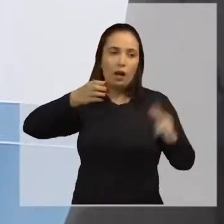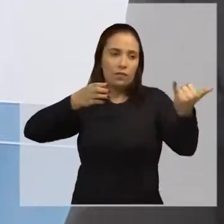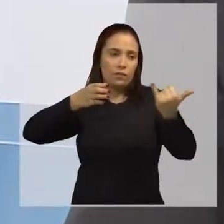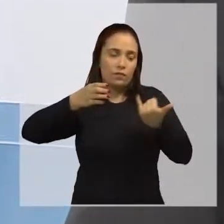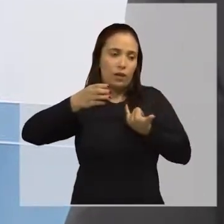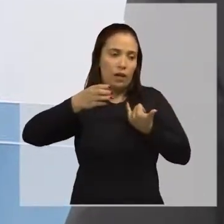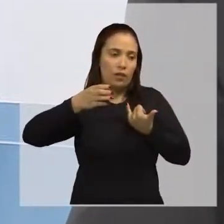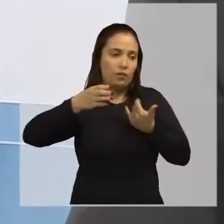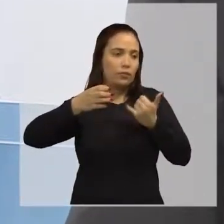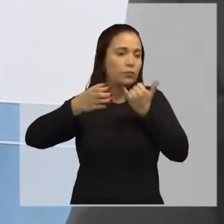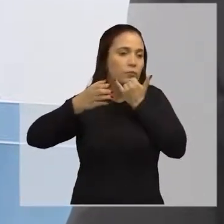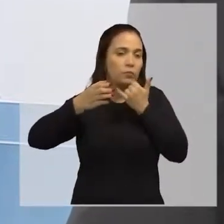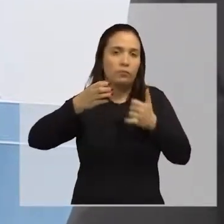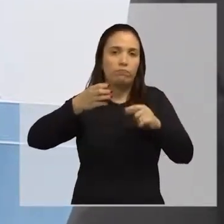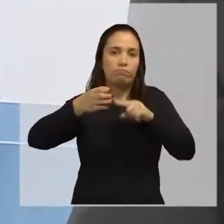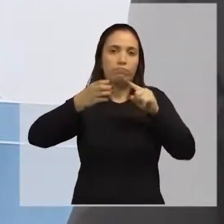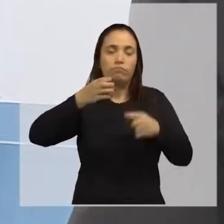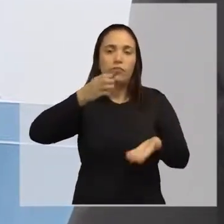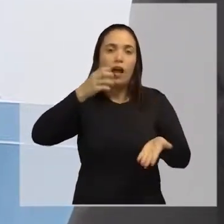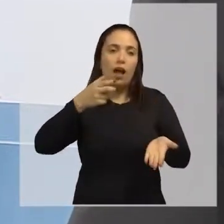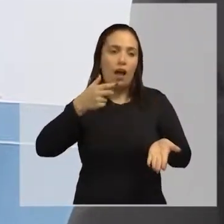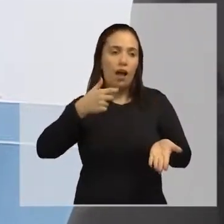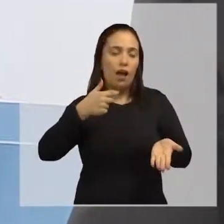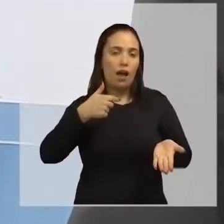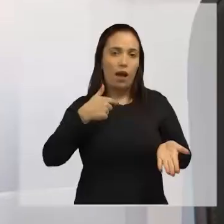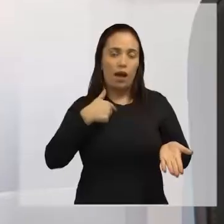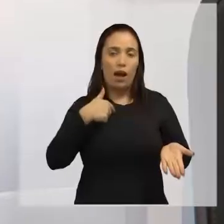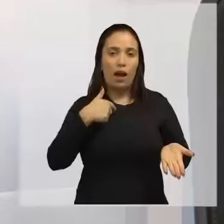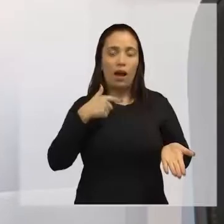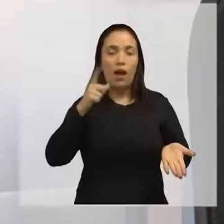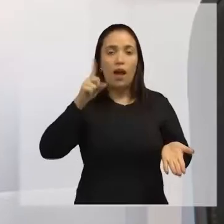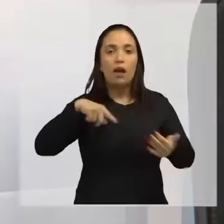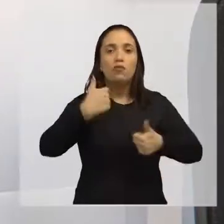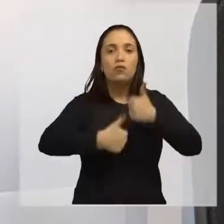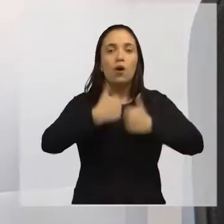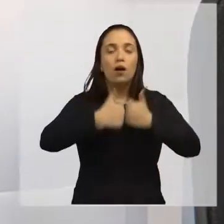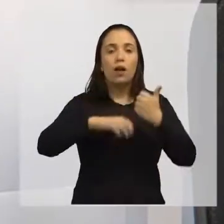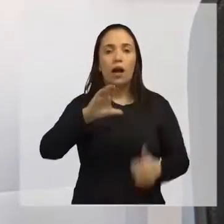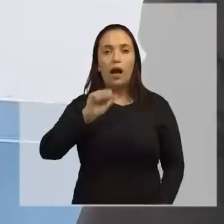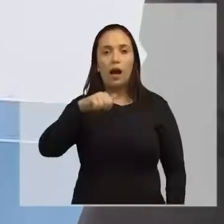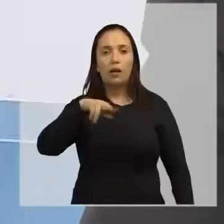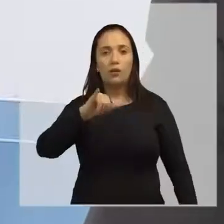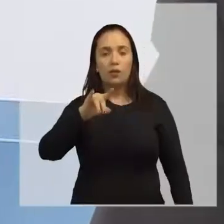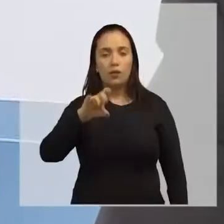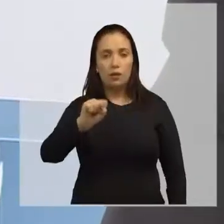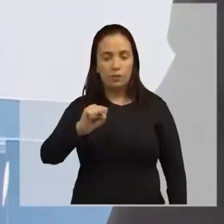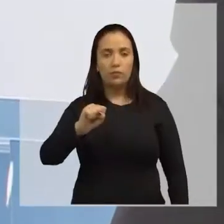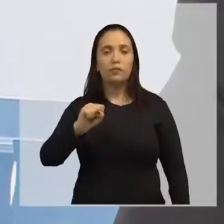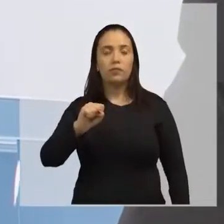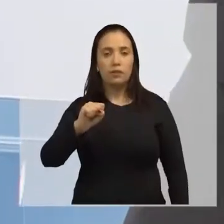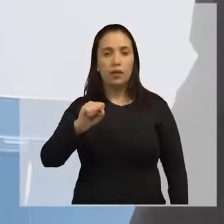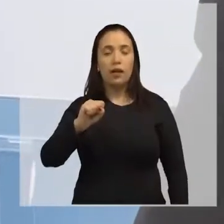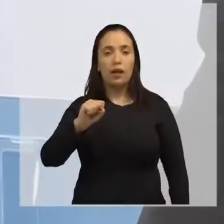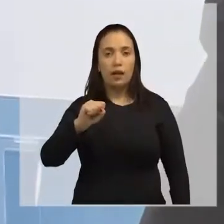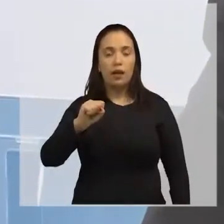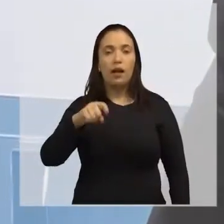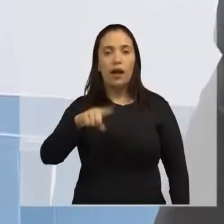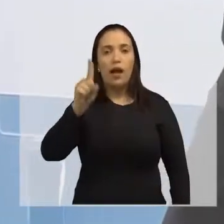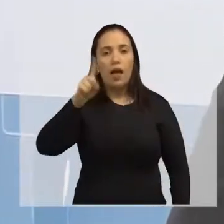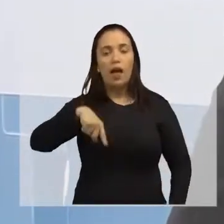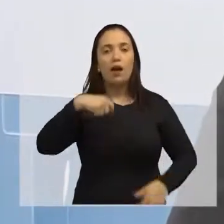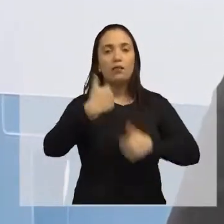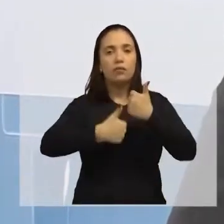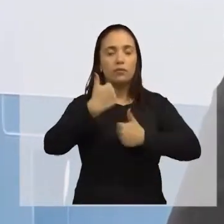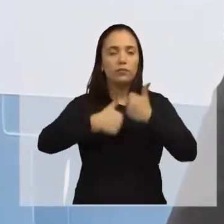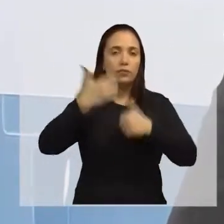brasileiro, né? O Canídia nega aí. Canídia foi aquele que nos eliminou na Copa de 90. Um dos nossos algozes aí na Copa